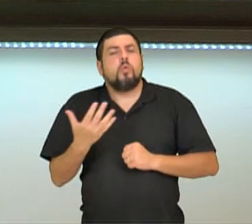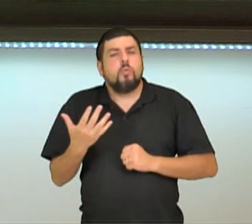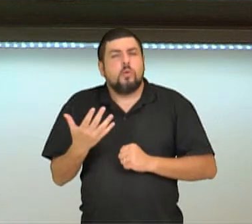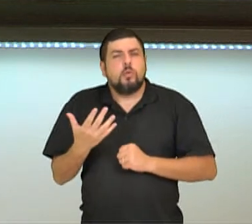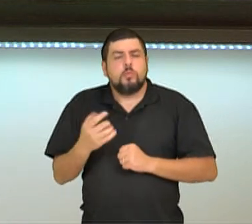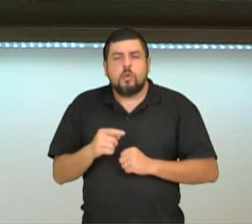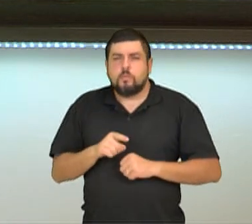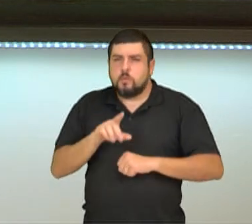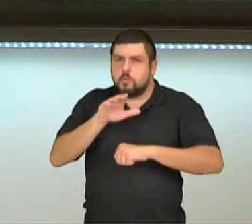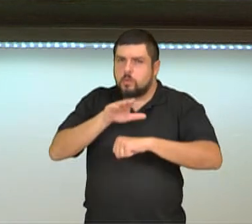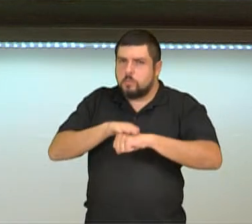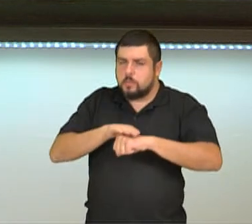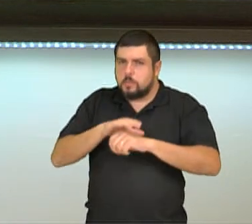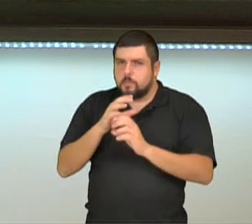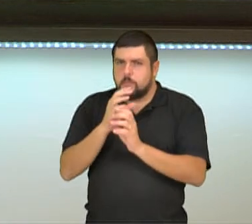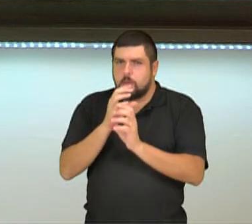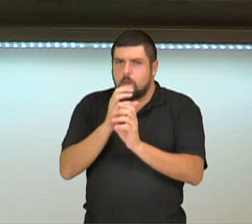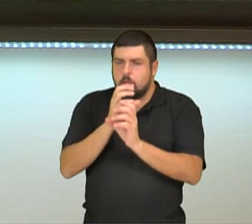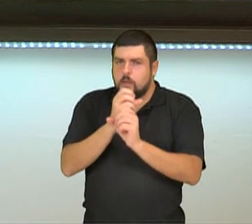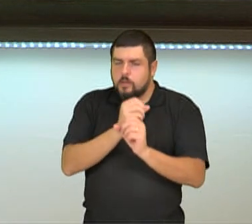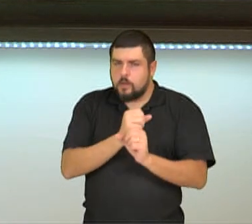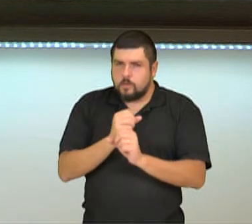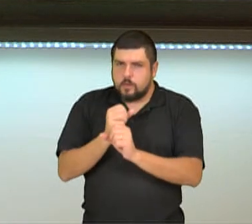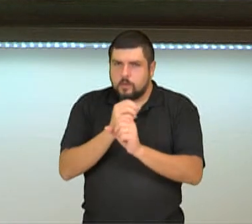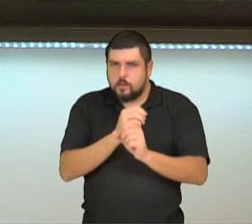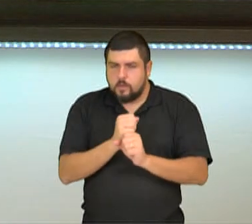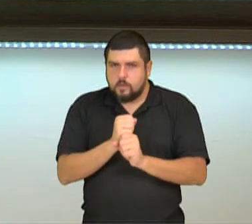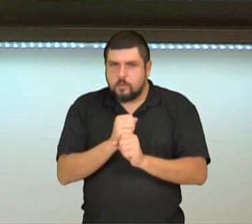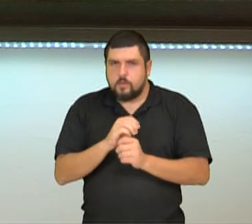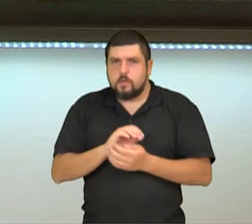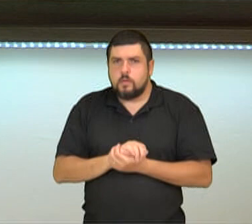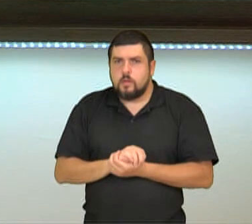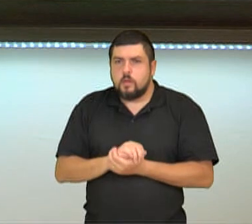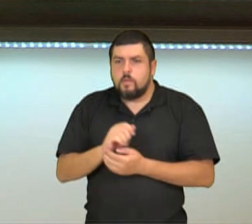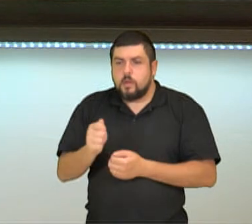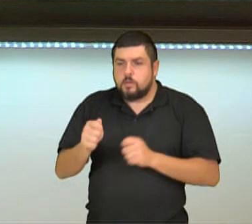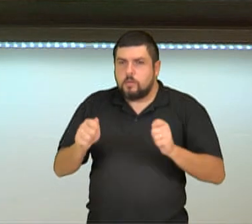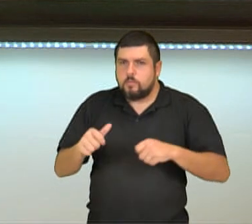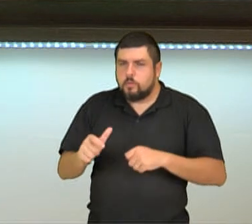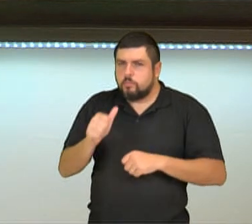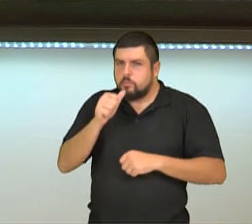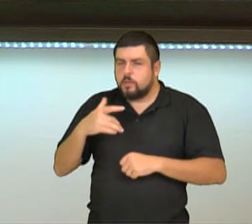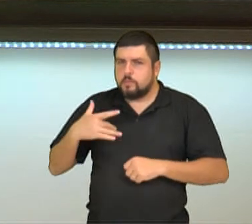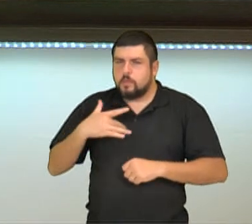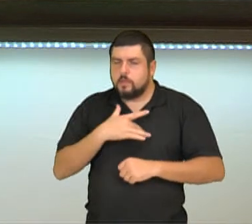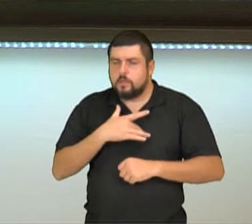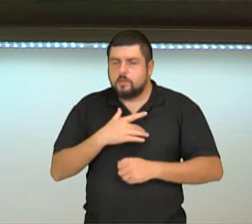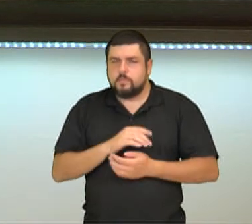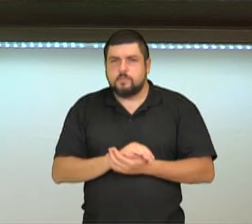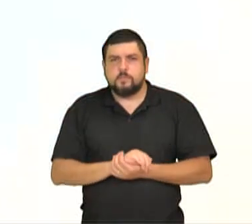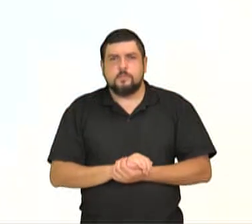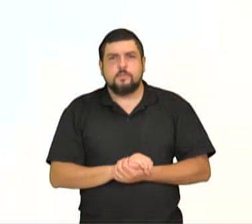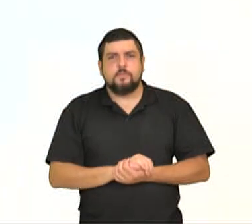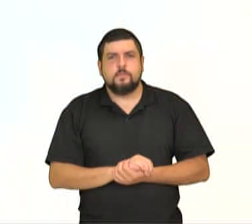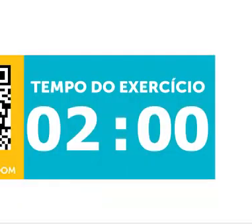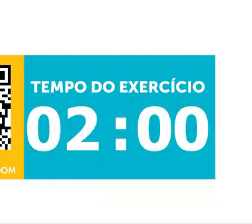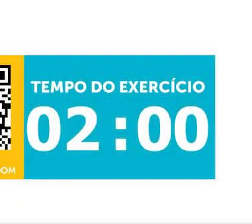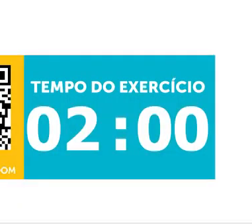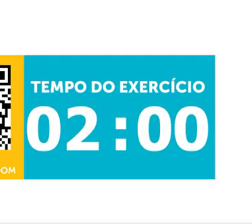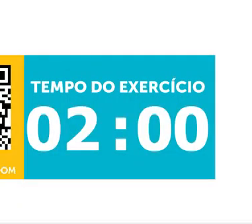e obter um soro que os marinheiros poderiam estar tomando para se manter hidratado. Agora é com vocês.